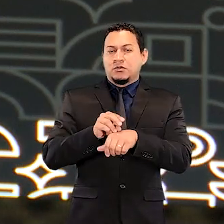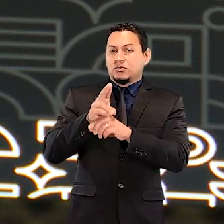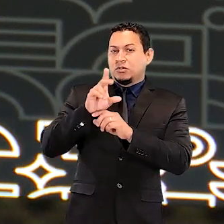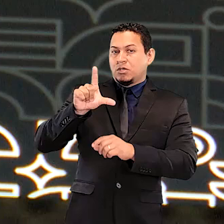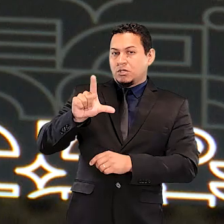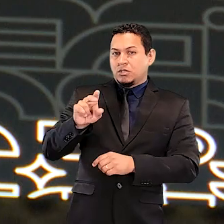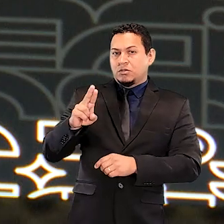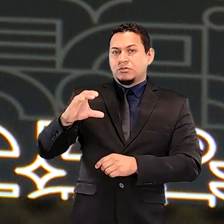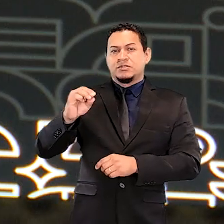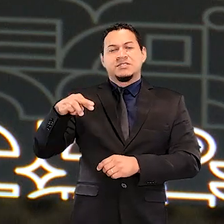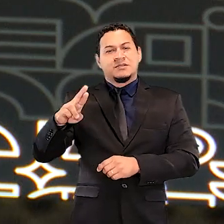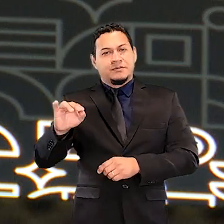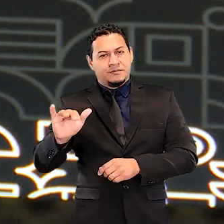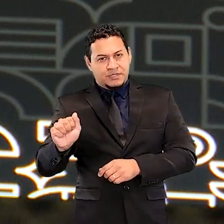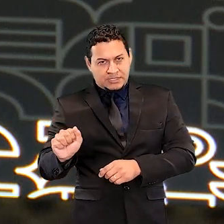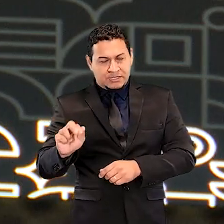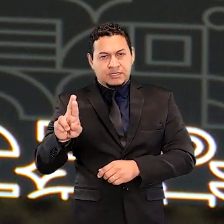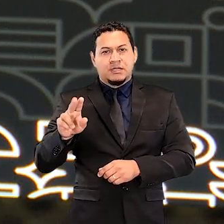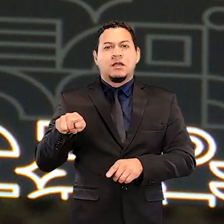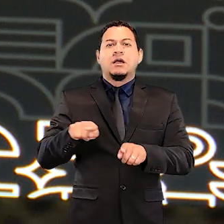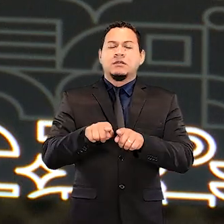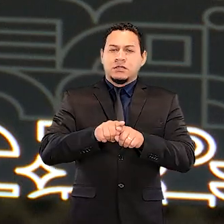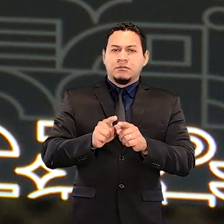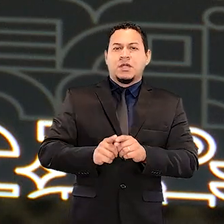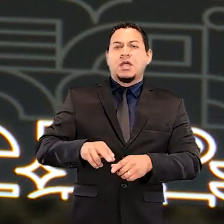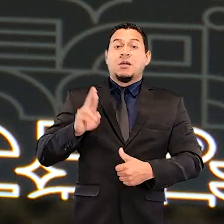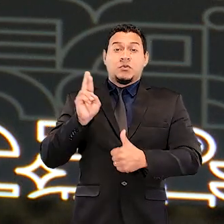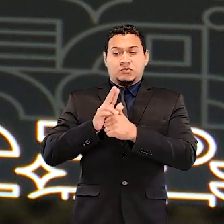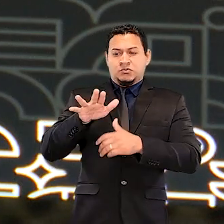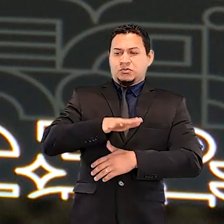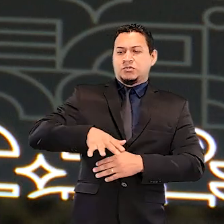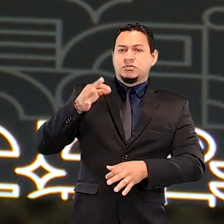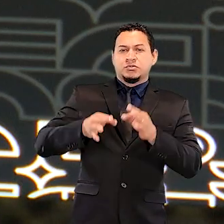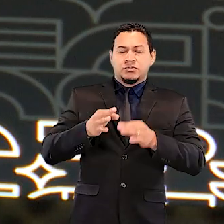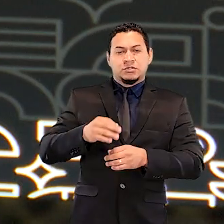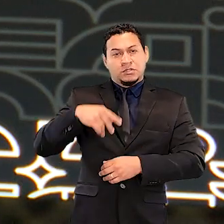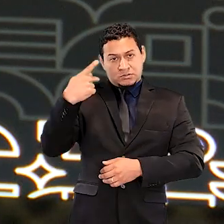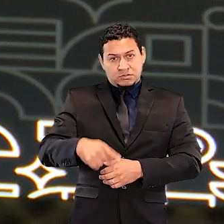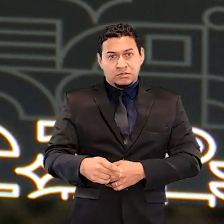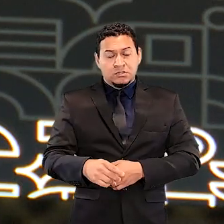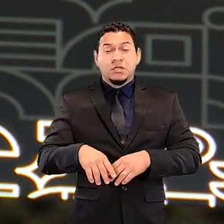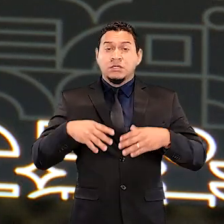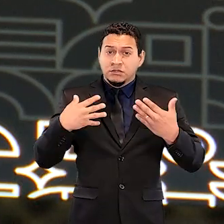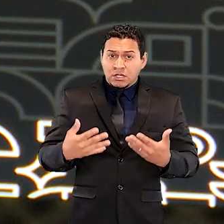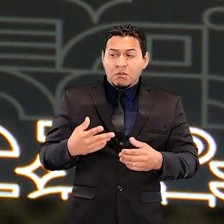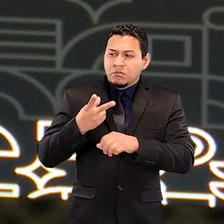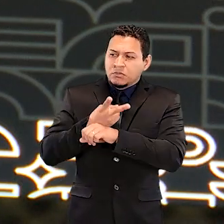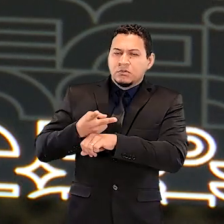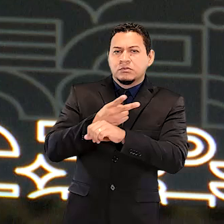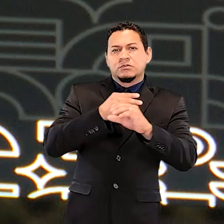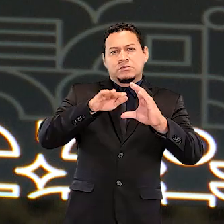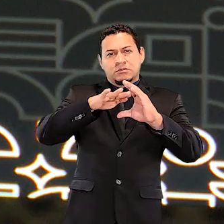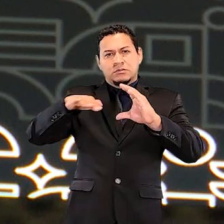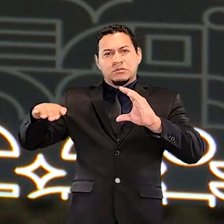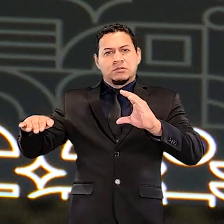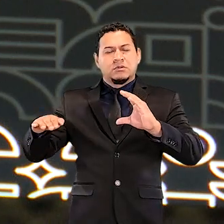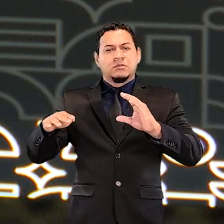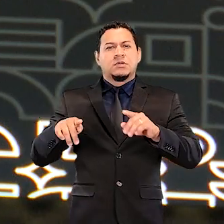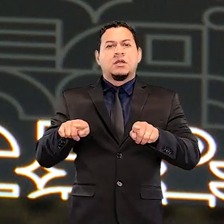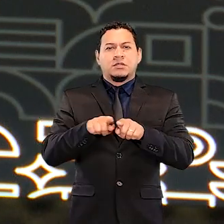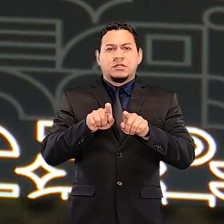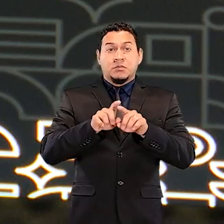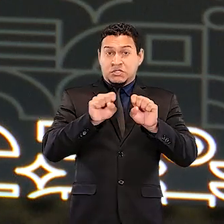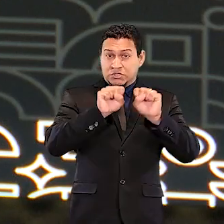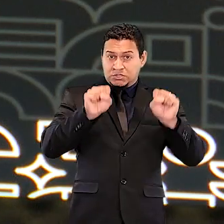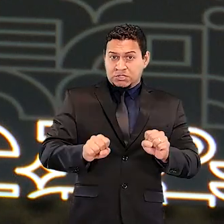está ali, Campaner, que está ali, promotora de justiça da casa. Procure a Casa da Mulher Brasileira, que o sistema